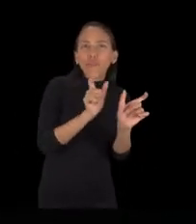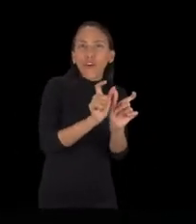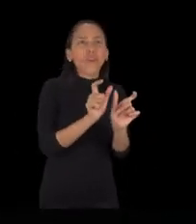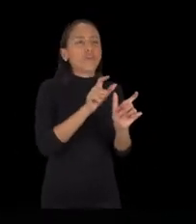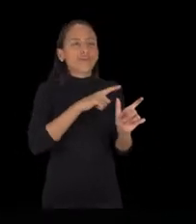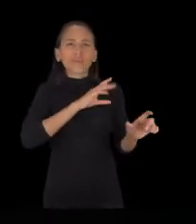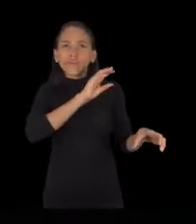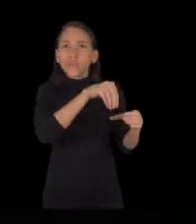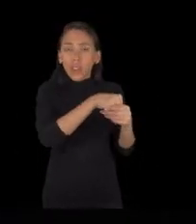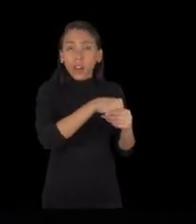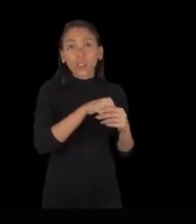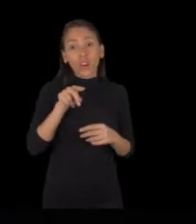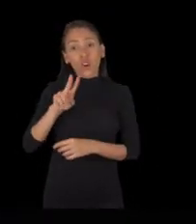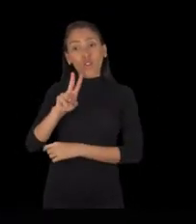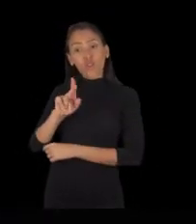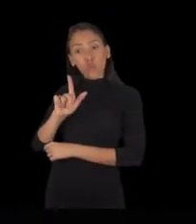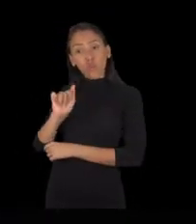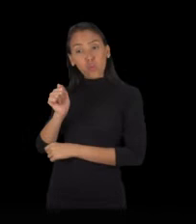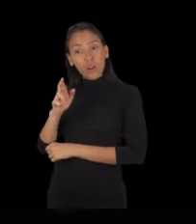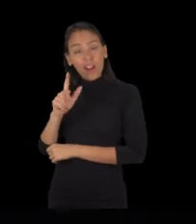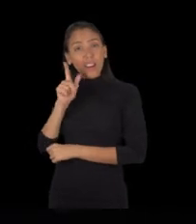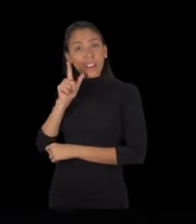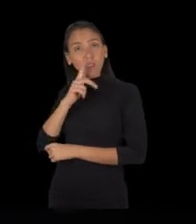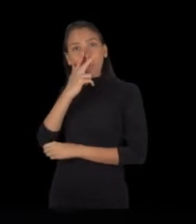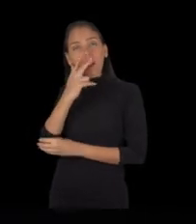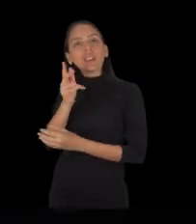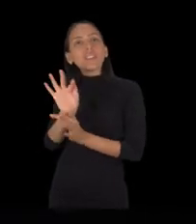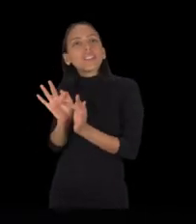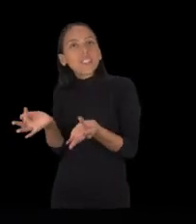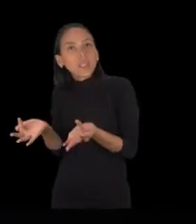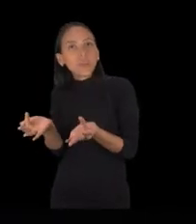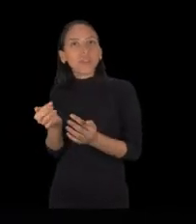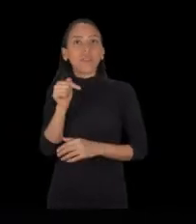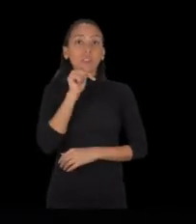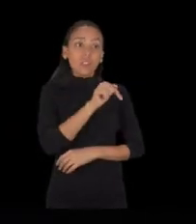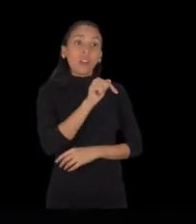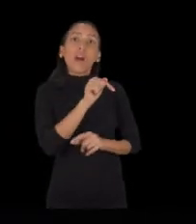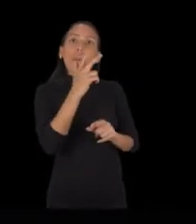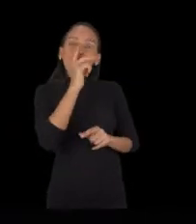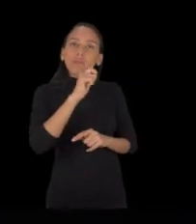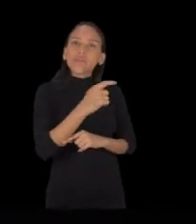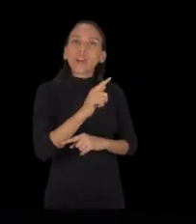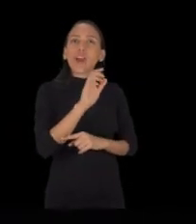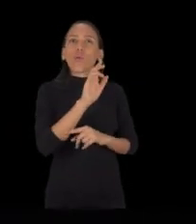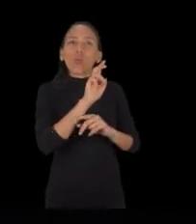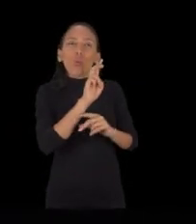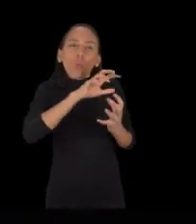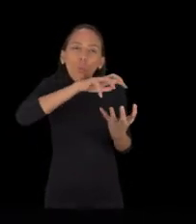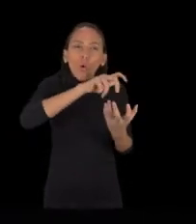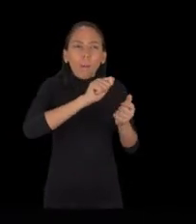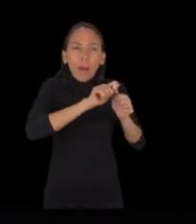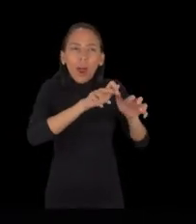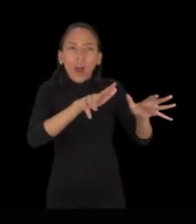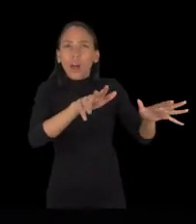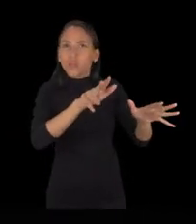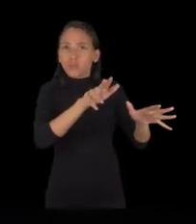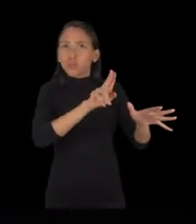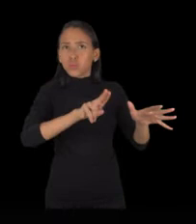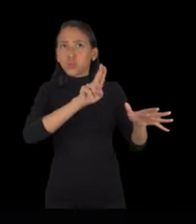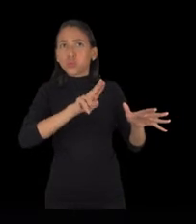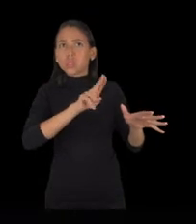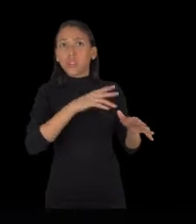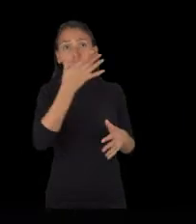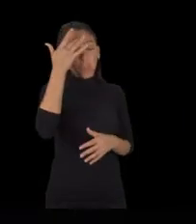ocorreu no latim vulgar. A ciência é universal, e o latim era uma língua universal. De modo que, para que os cientistas